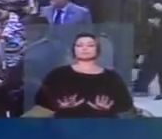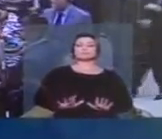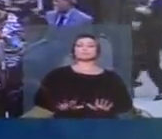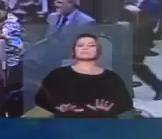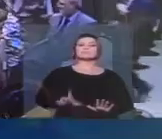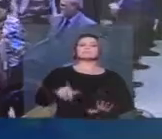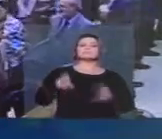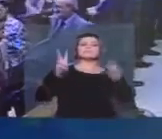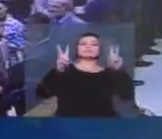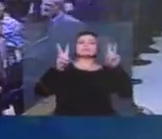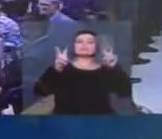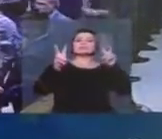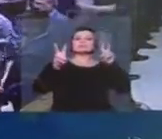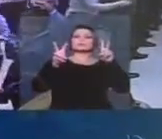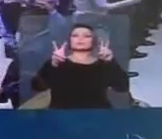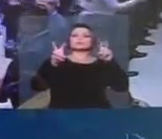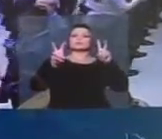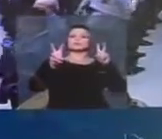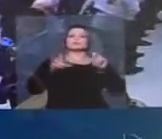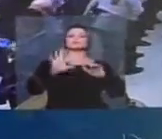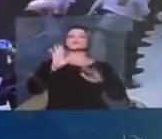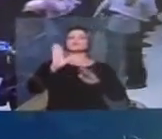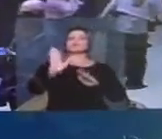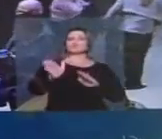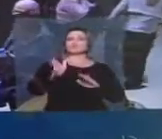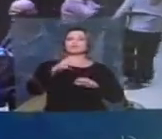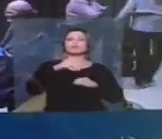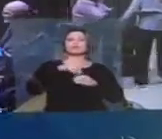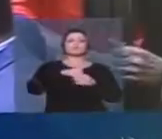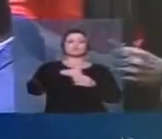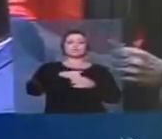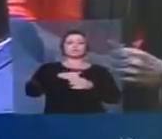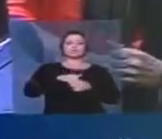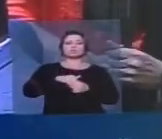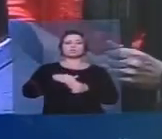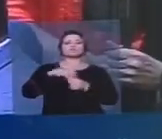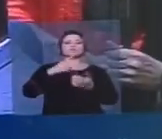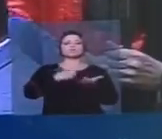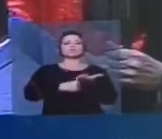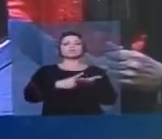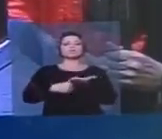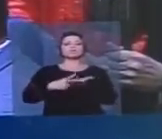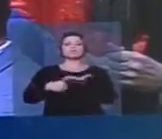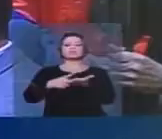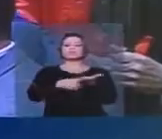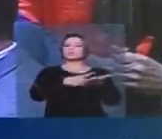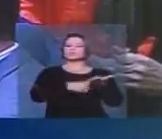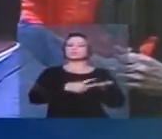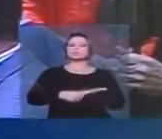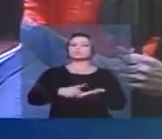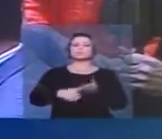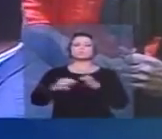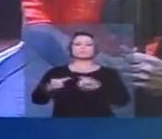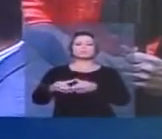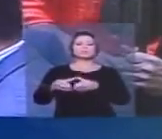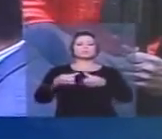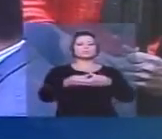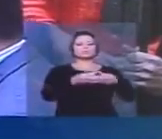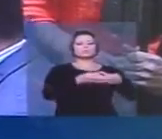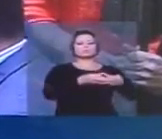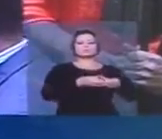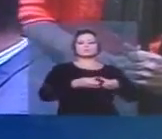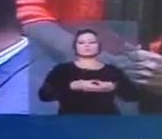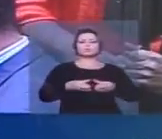ambiente dentro da Câmara dos Deputados que levasse a votação agora no ano de 2013, porque em